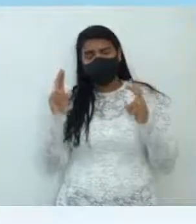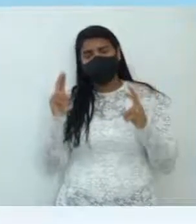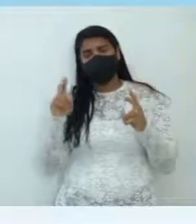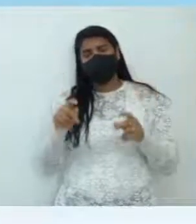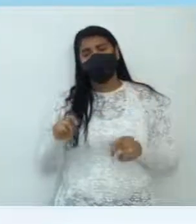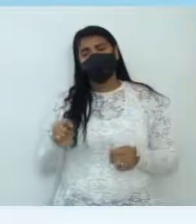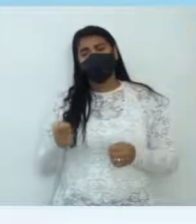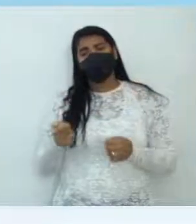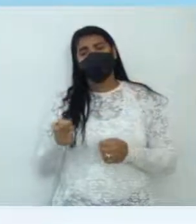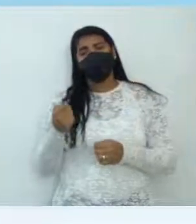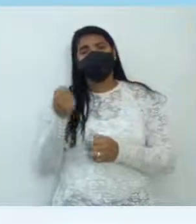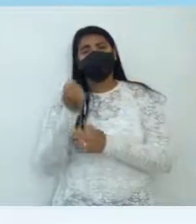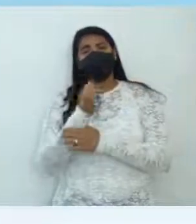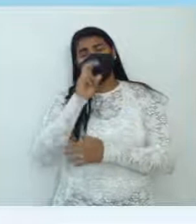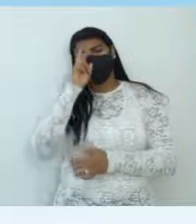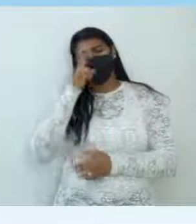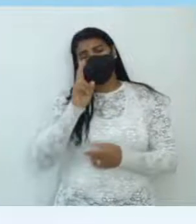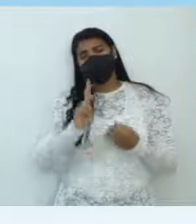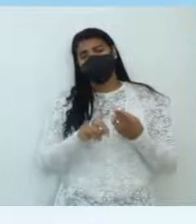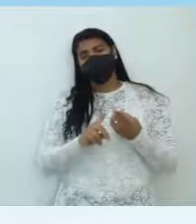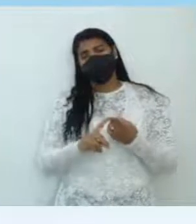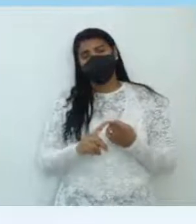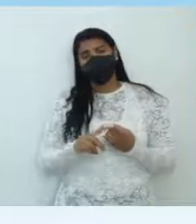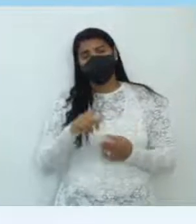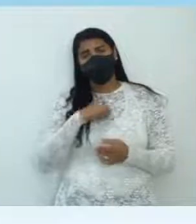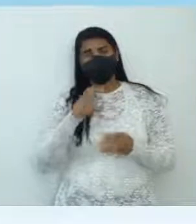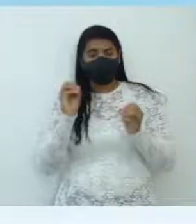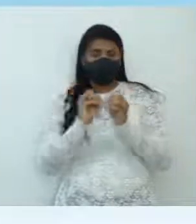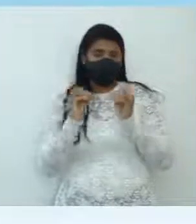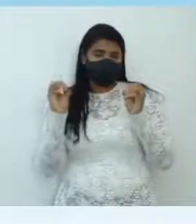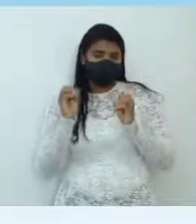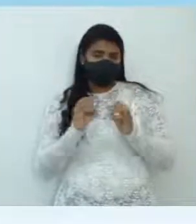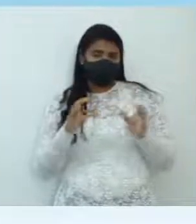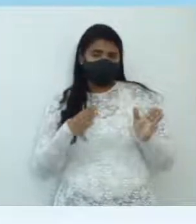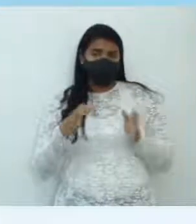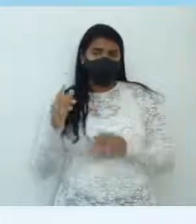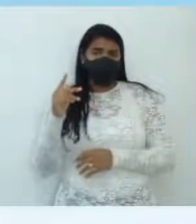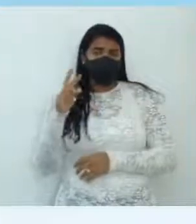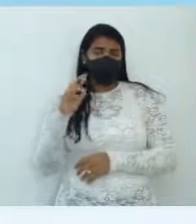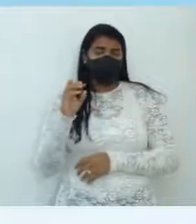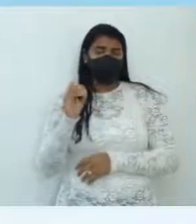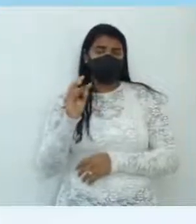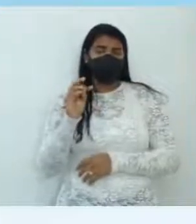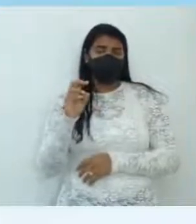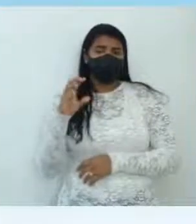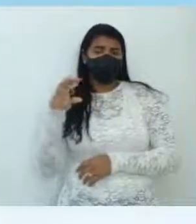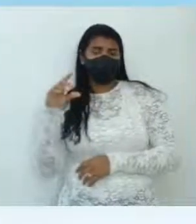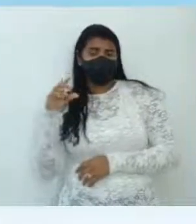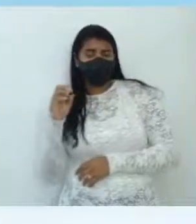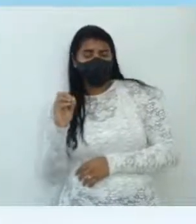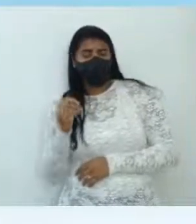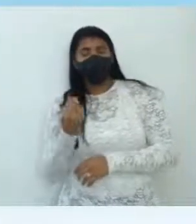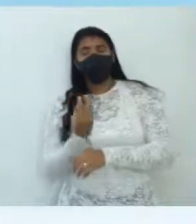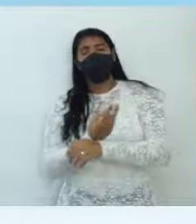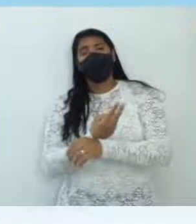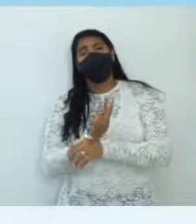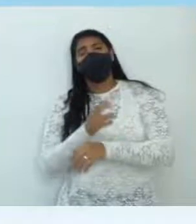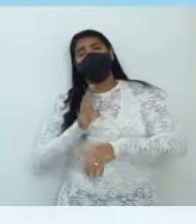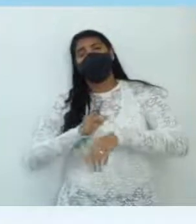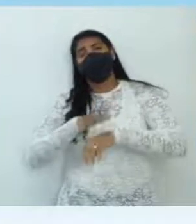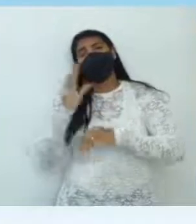de segurança. Vamos ter a criação de protocolo de emergências que sejam